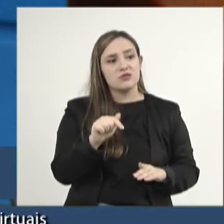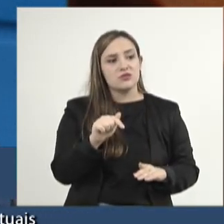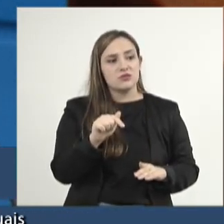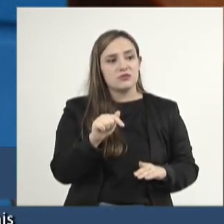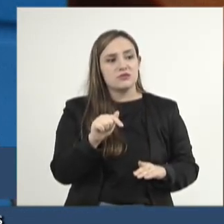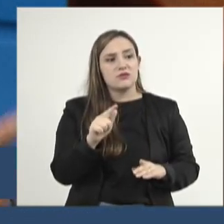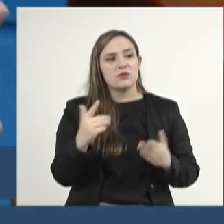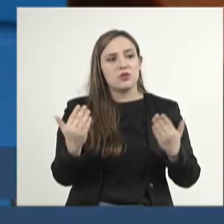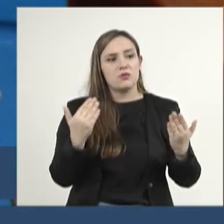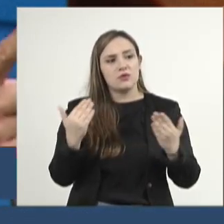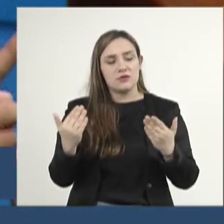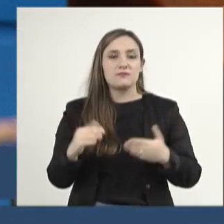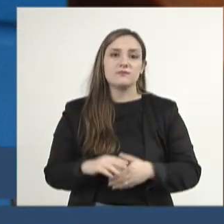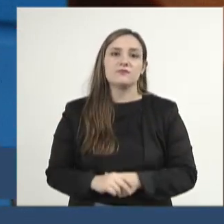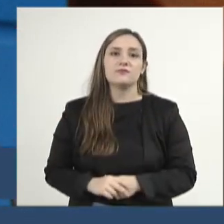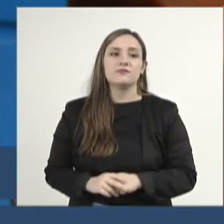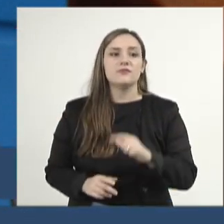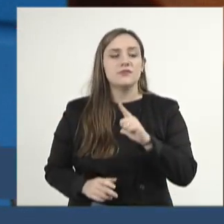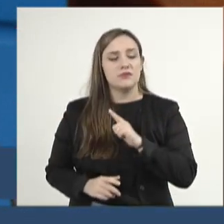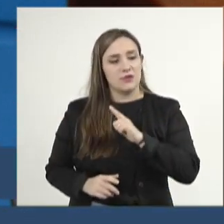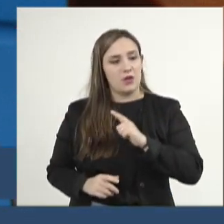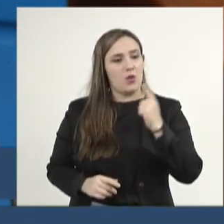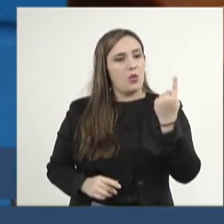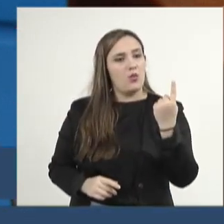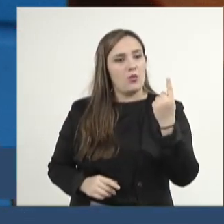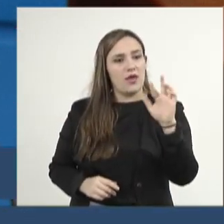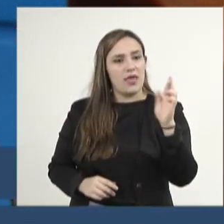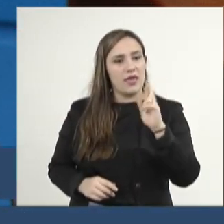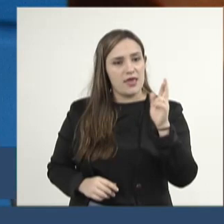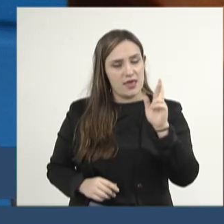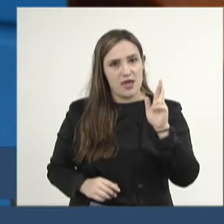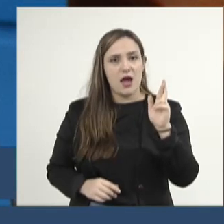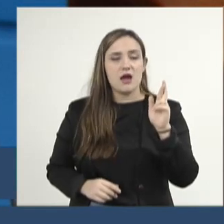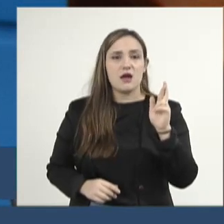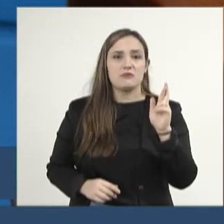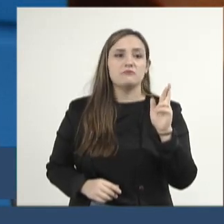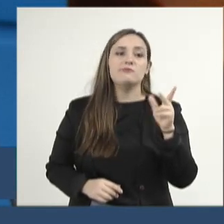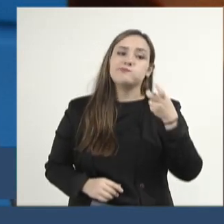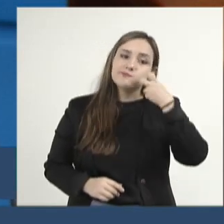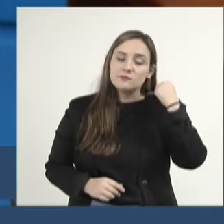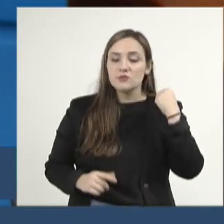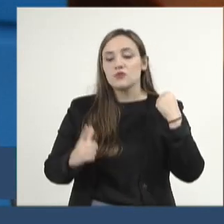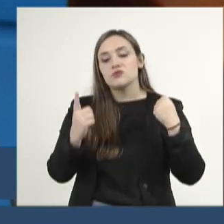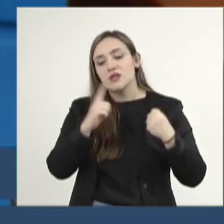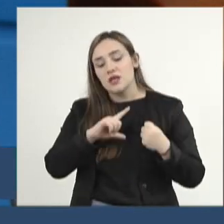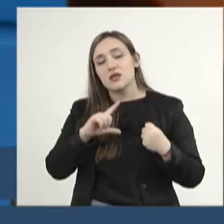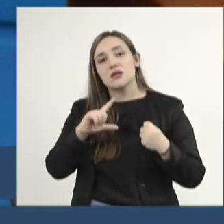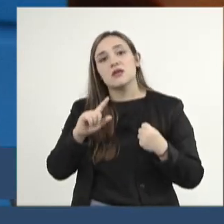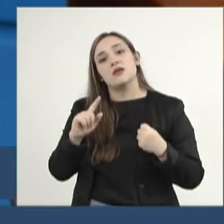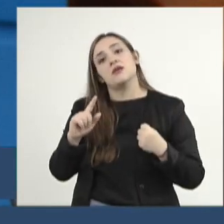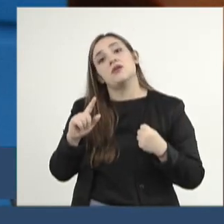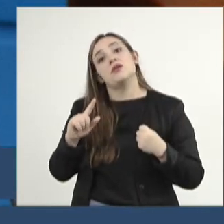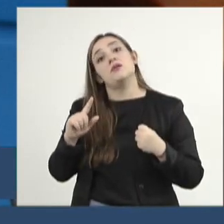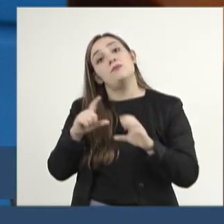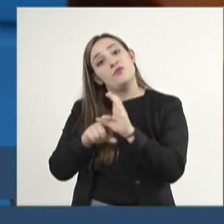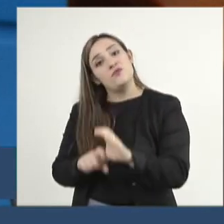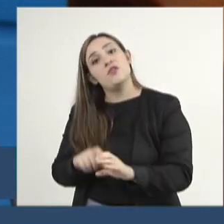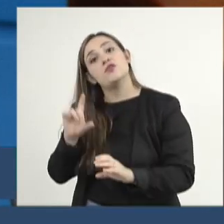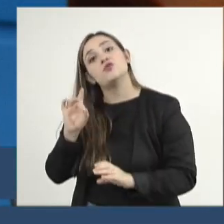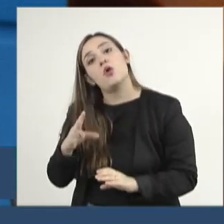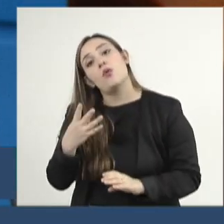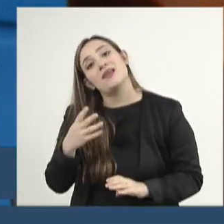que significa que para cada R$1 arrecadado, 47 centavos nós temos de comprometimento de dívida de longo